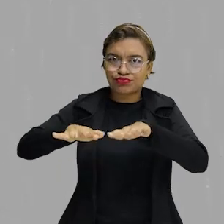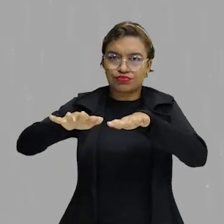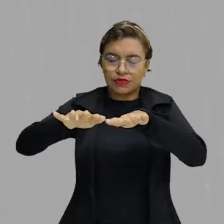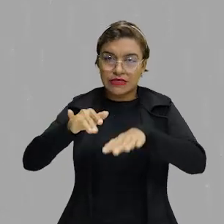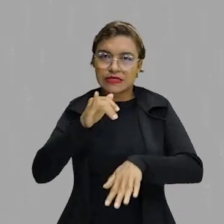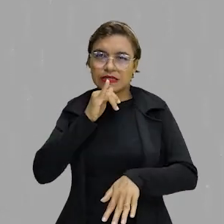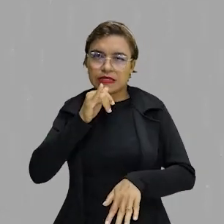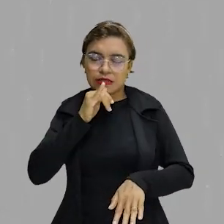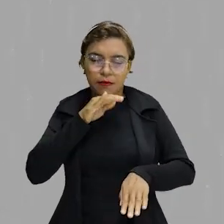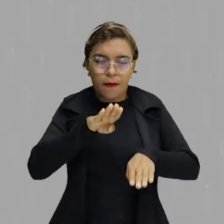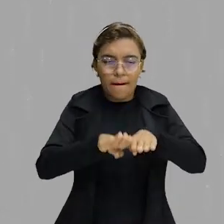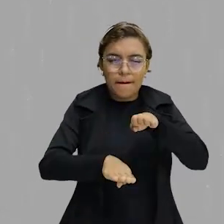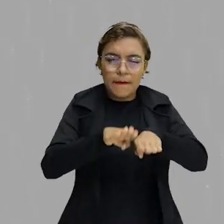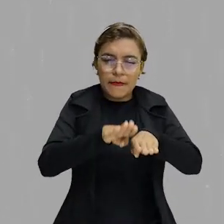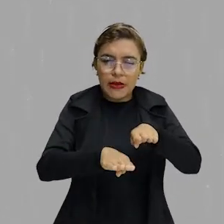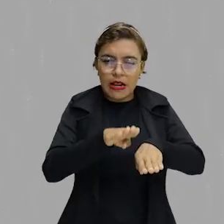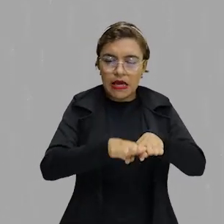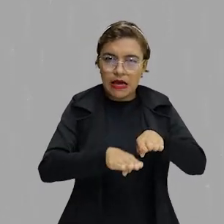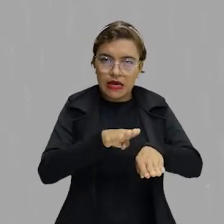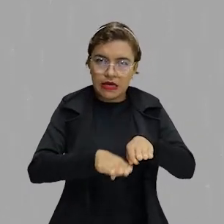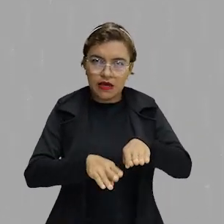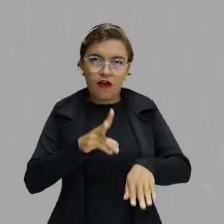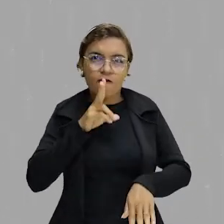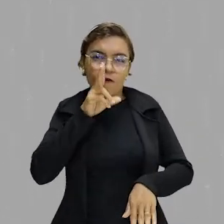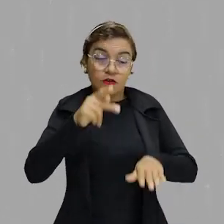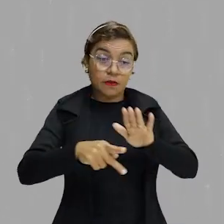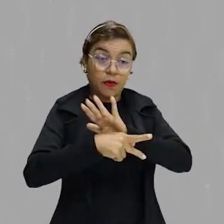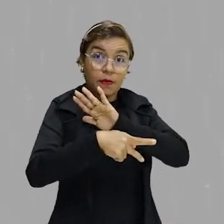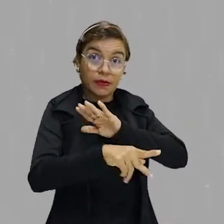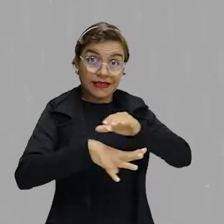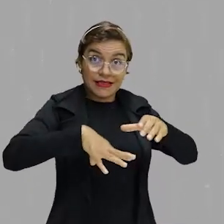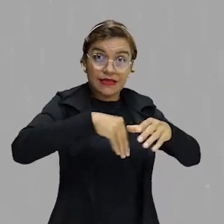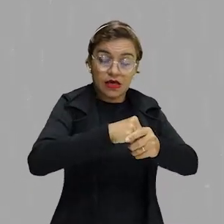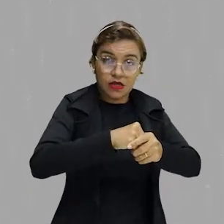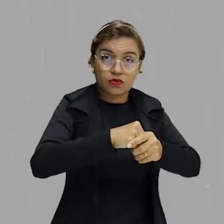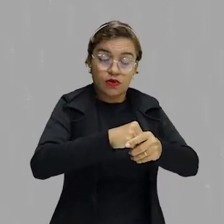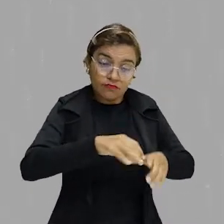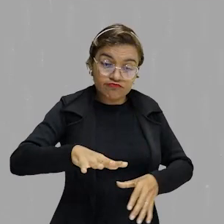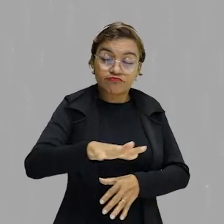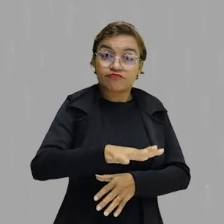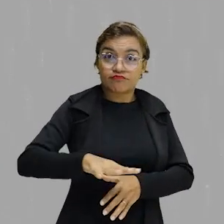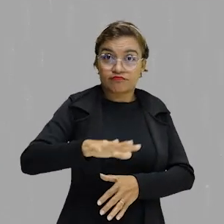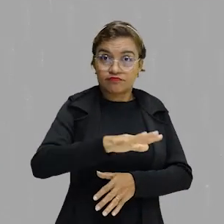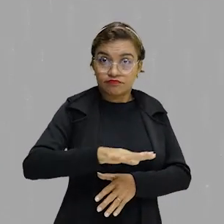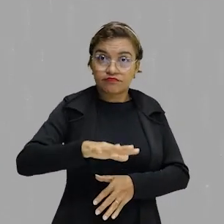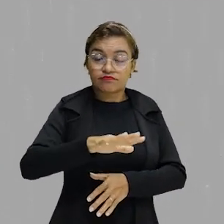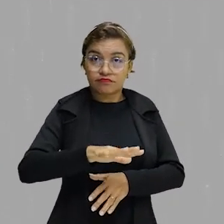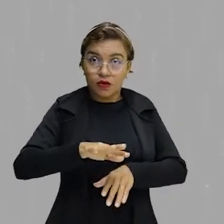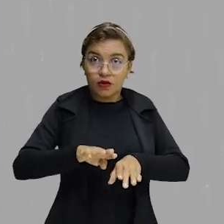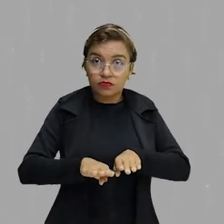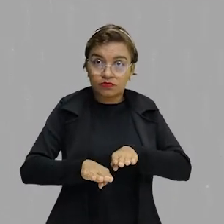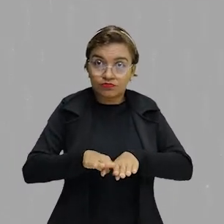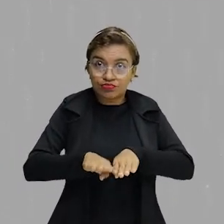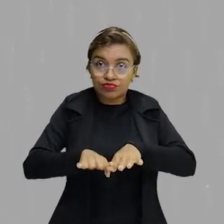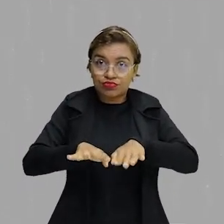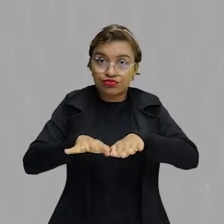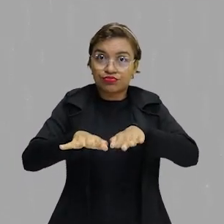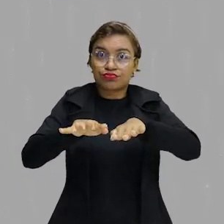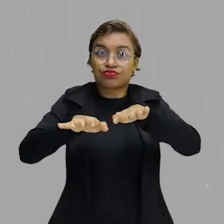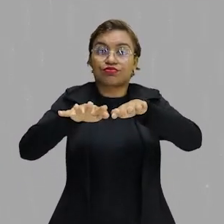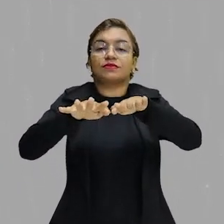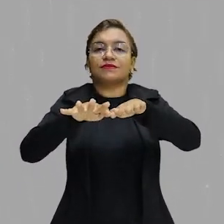ali uma placa tectônica e devido às forças internas, essa região ela pode ascender, o que nós chamamos